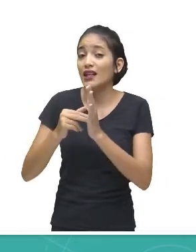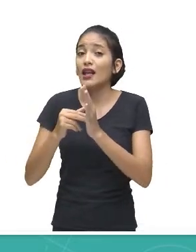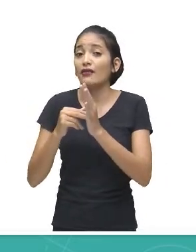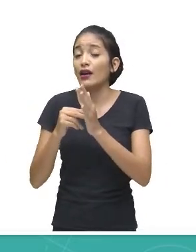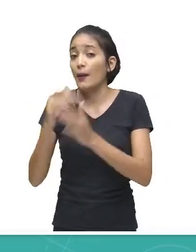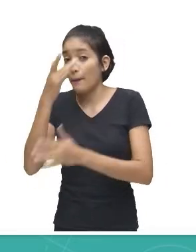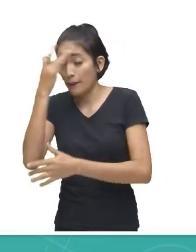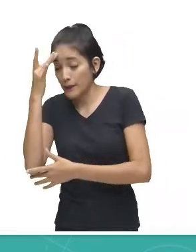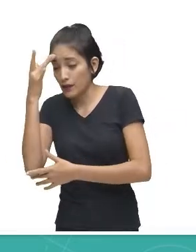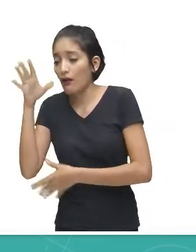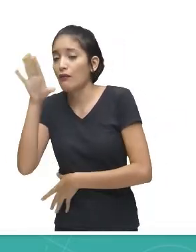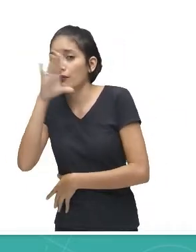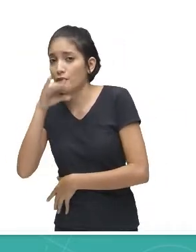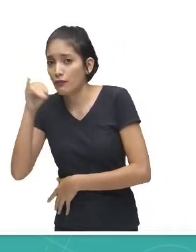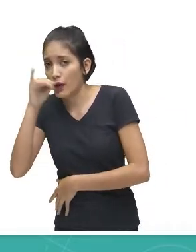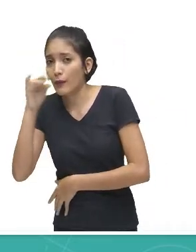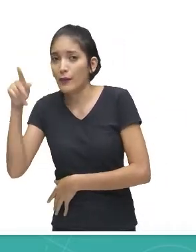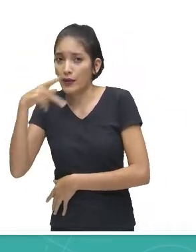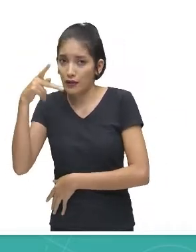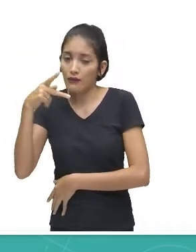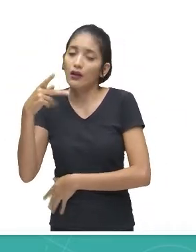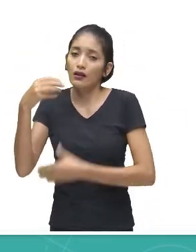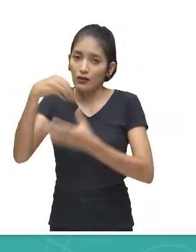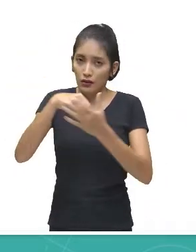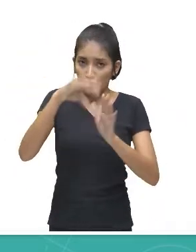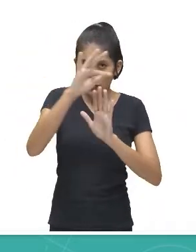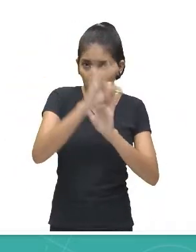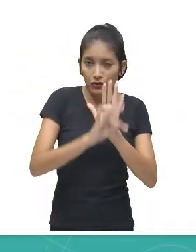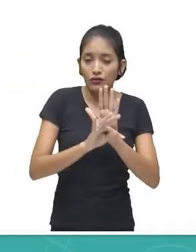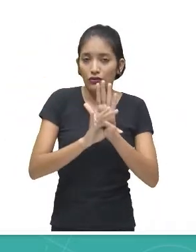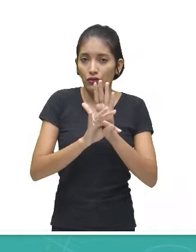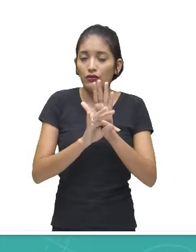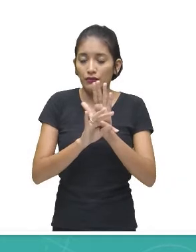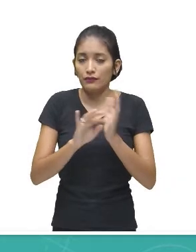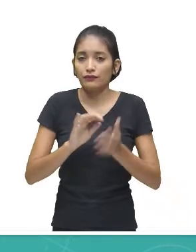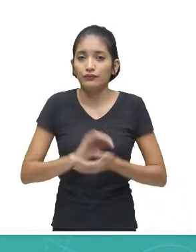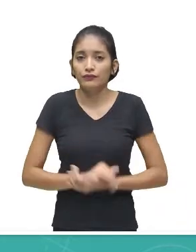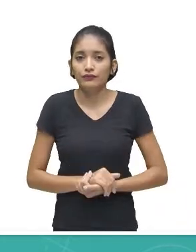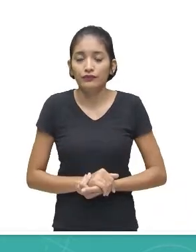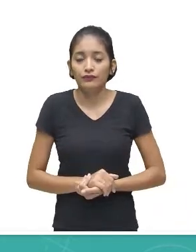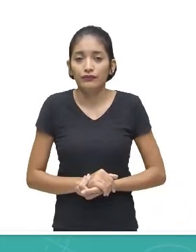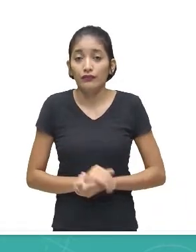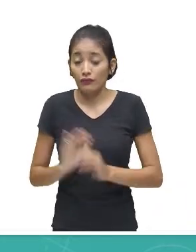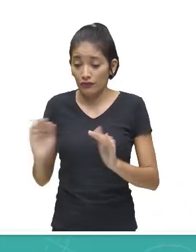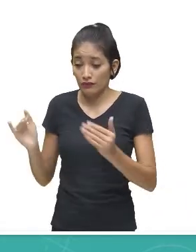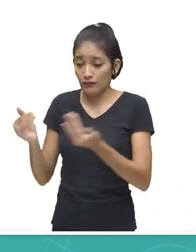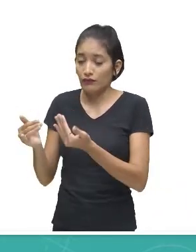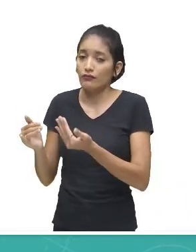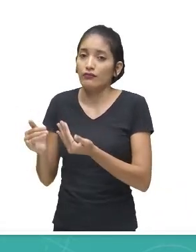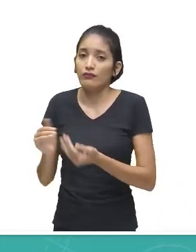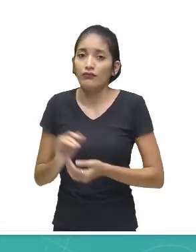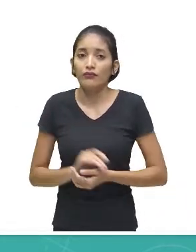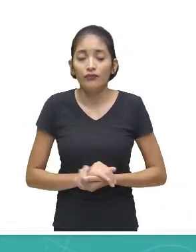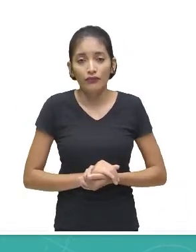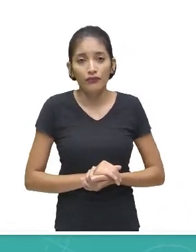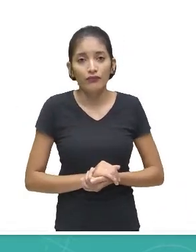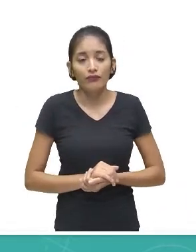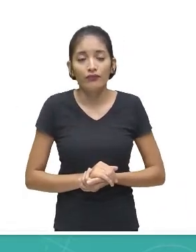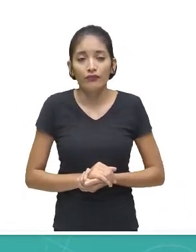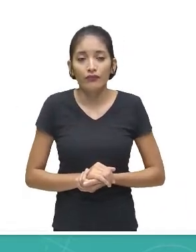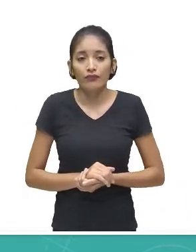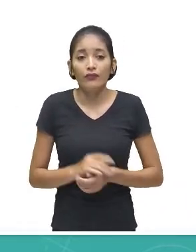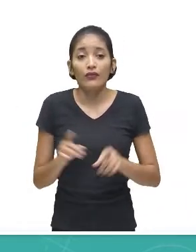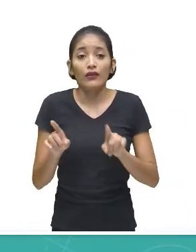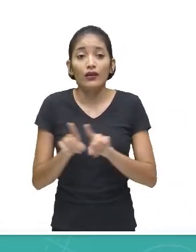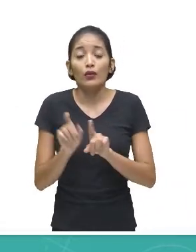da personagem, falando ao texto, diretamente ao texto. Eu tenho um discurso direto, tá? E aqui eu